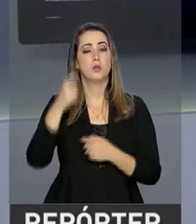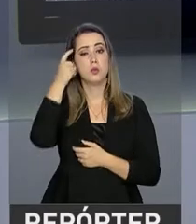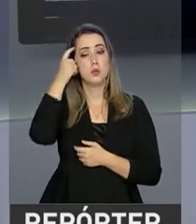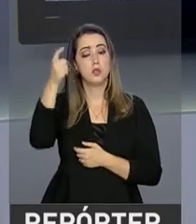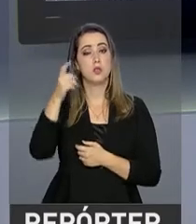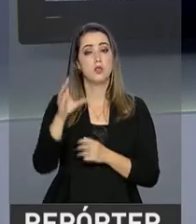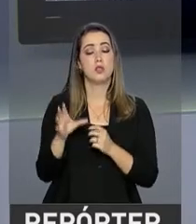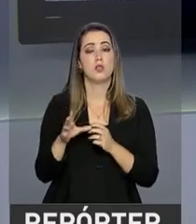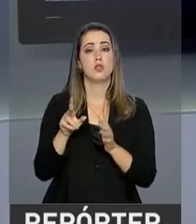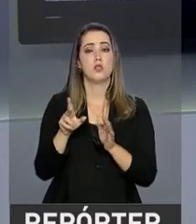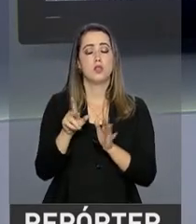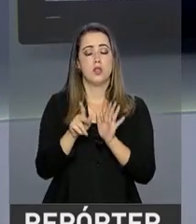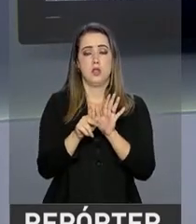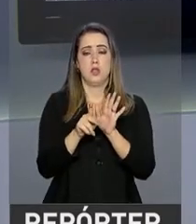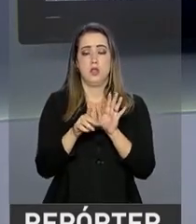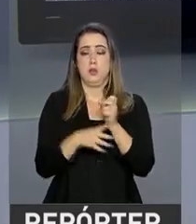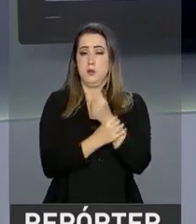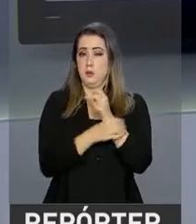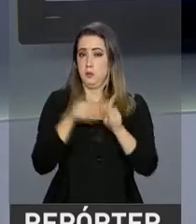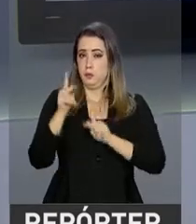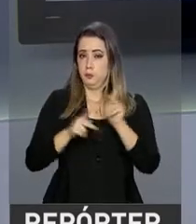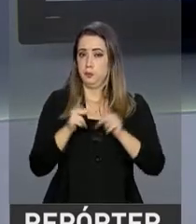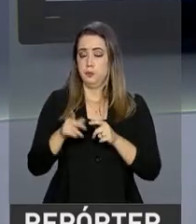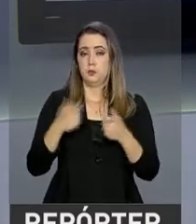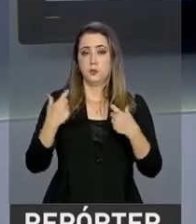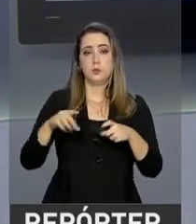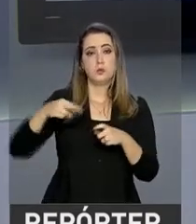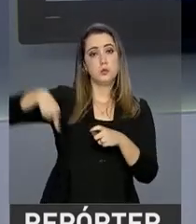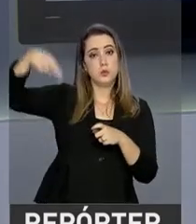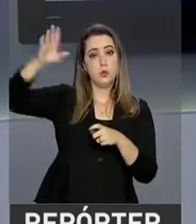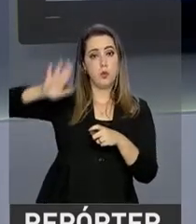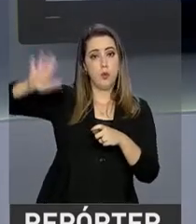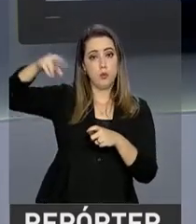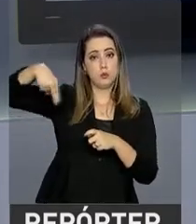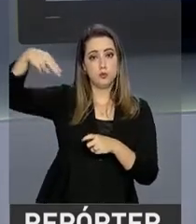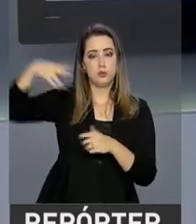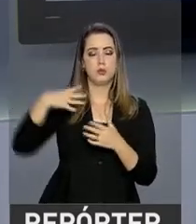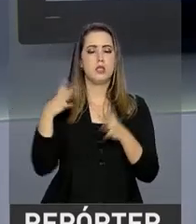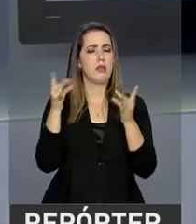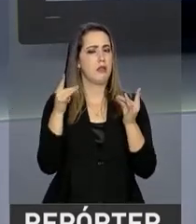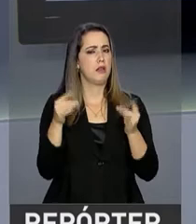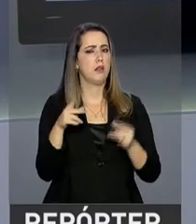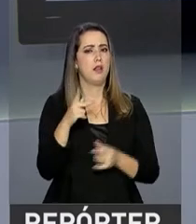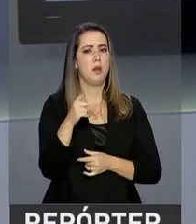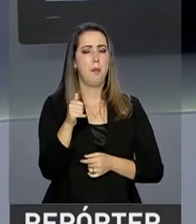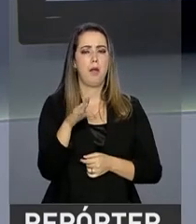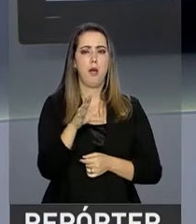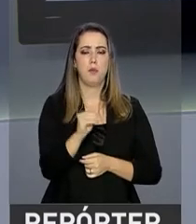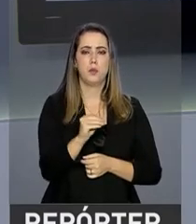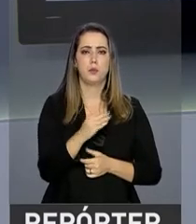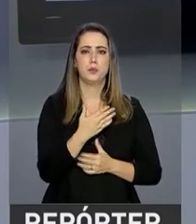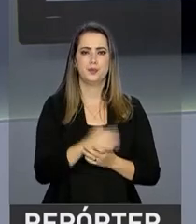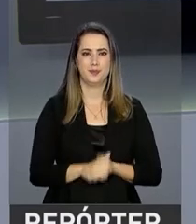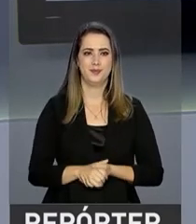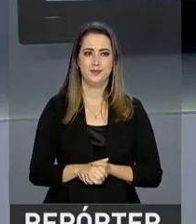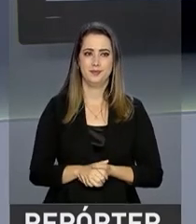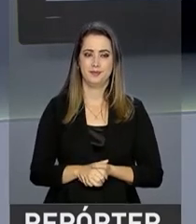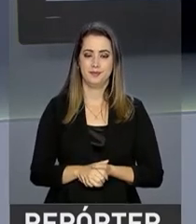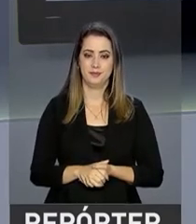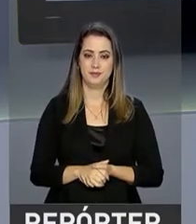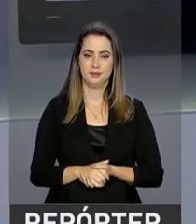região norte. Quem explica para a gente ao vivo é o repórter Pablo Mundim, direto do Palácio do Planalto. Boa tarde, Pablo.